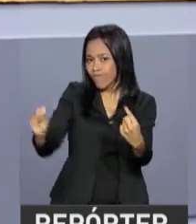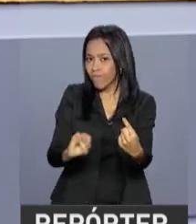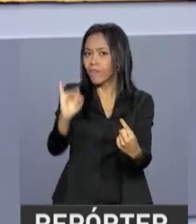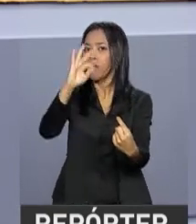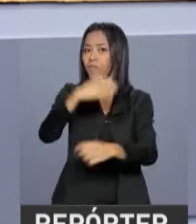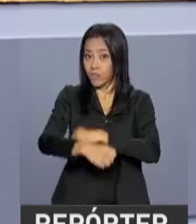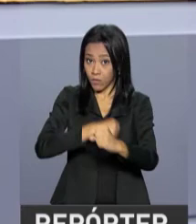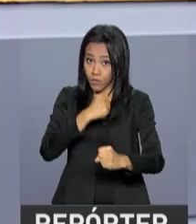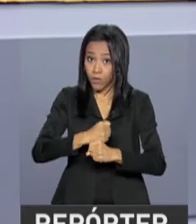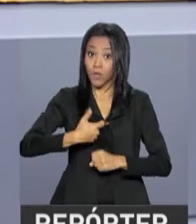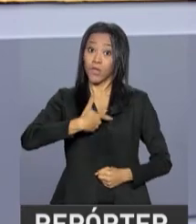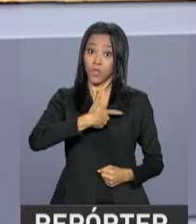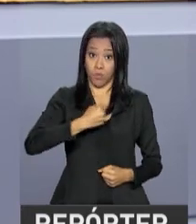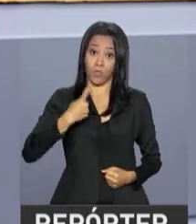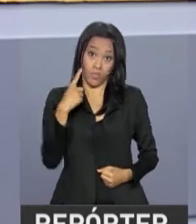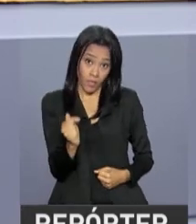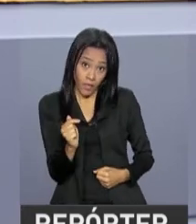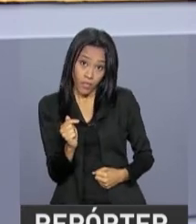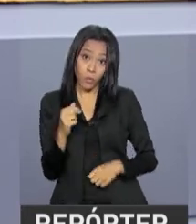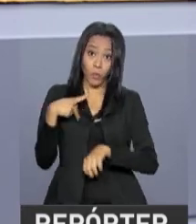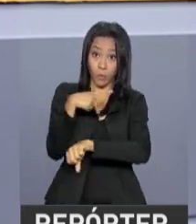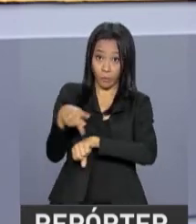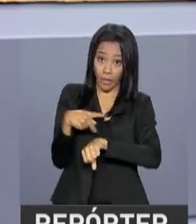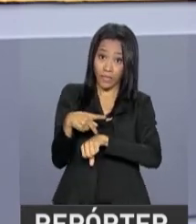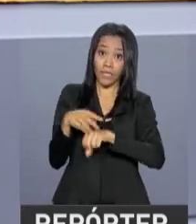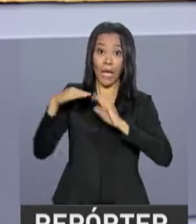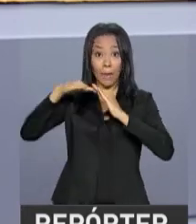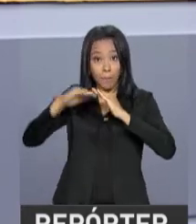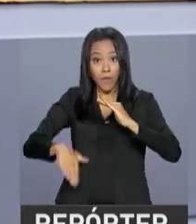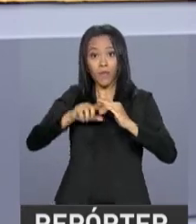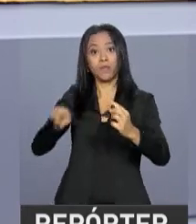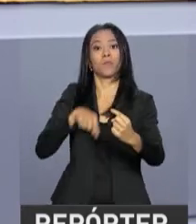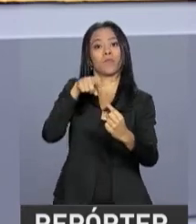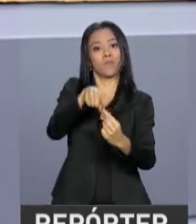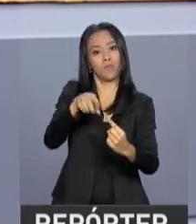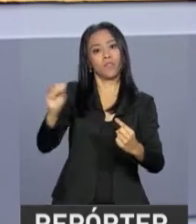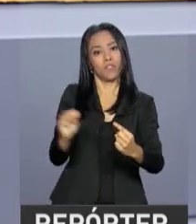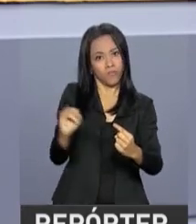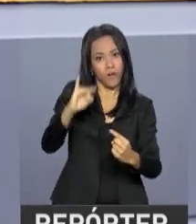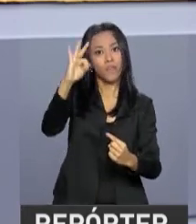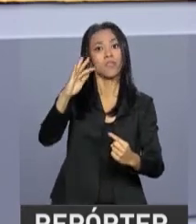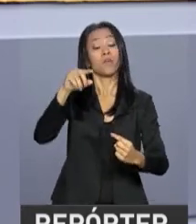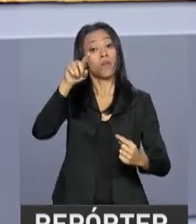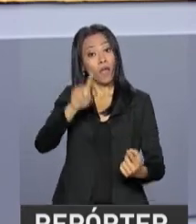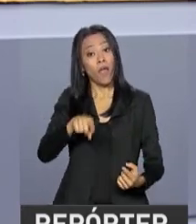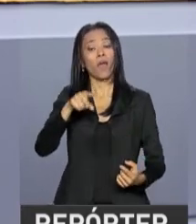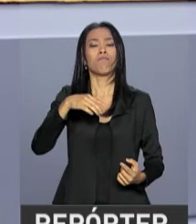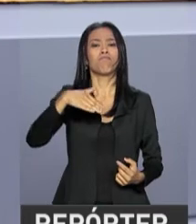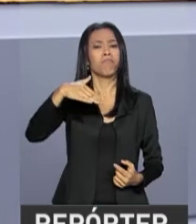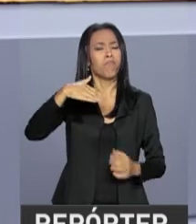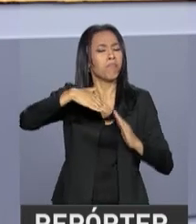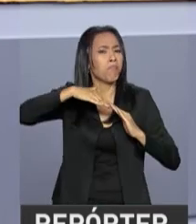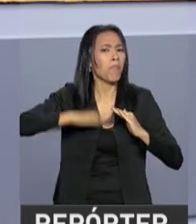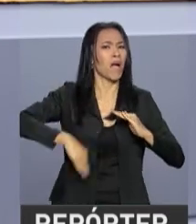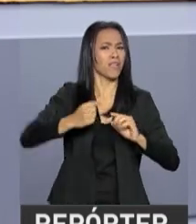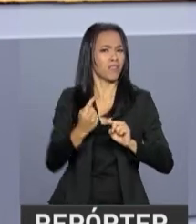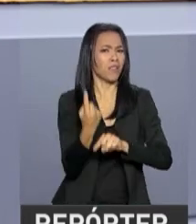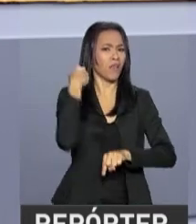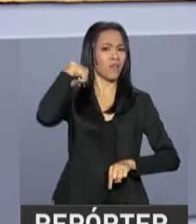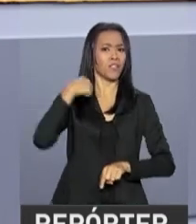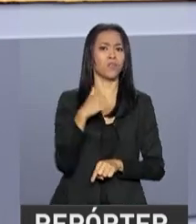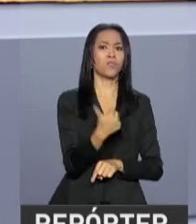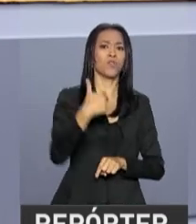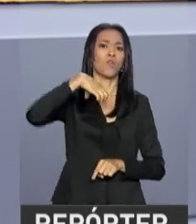em 2017 o país ficou abaixo do centro da meta estabelecida com a inflação mais baixa desde